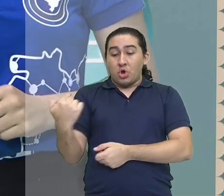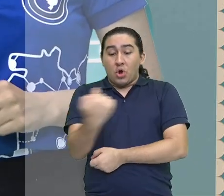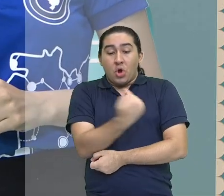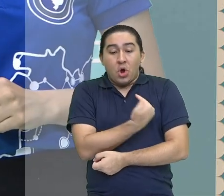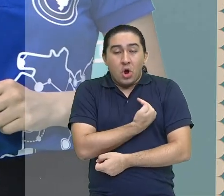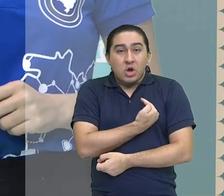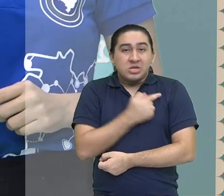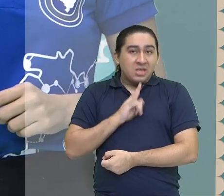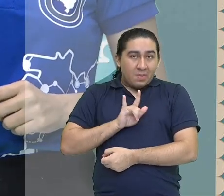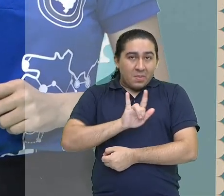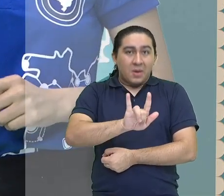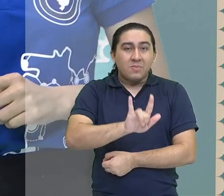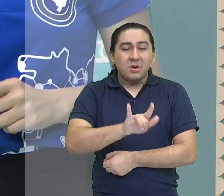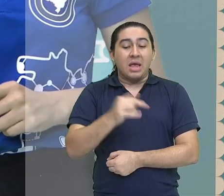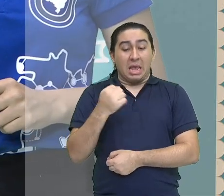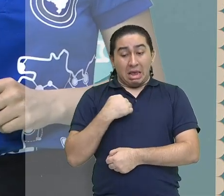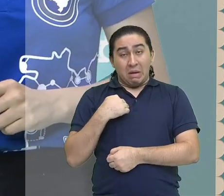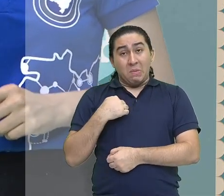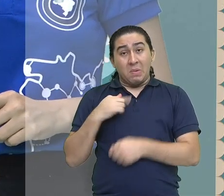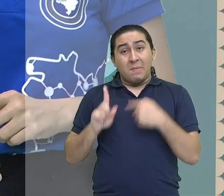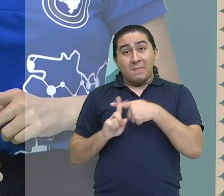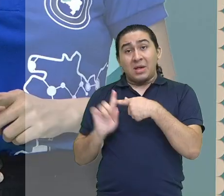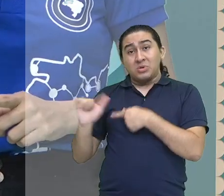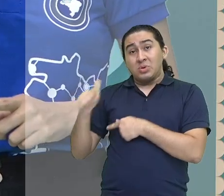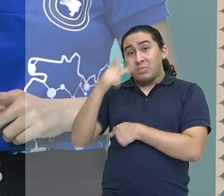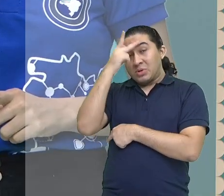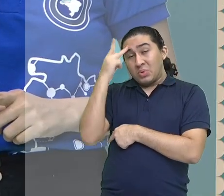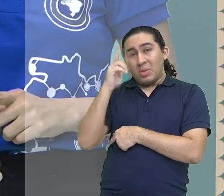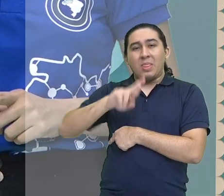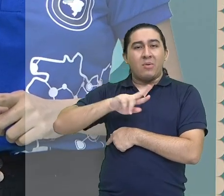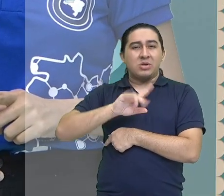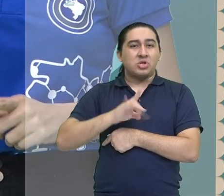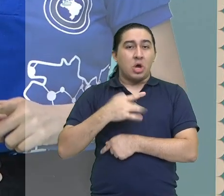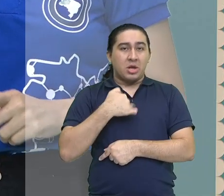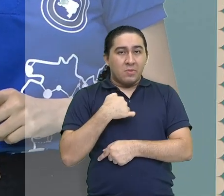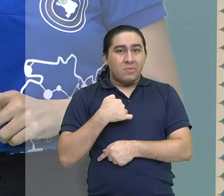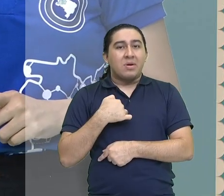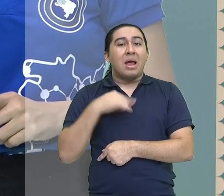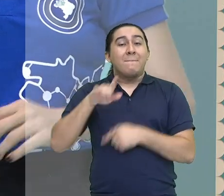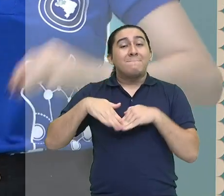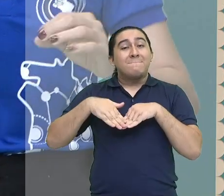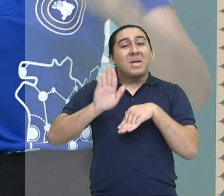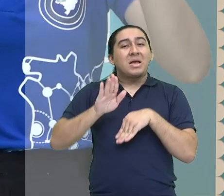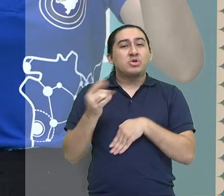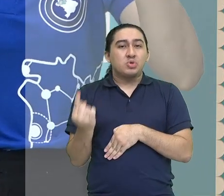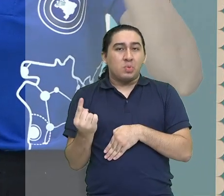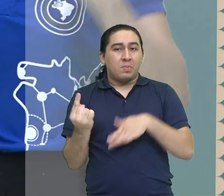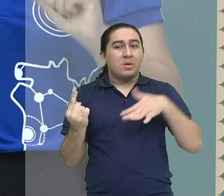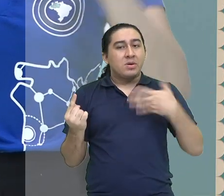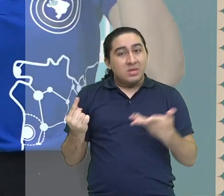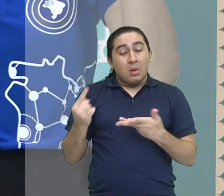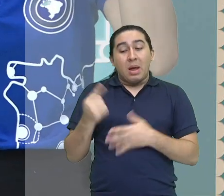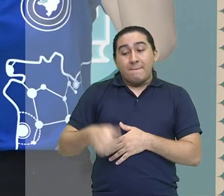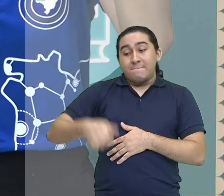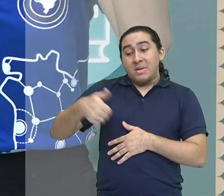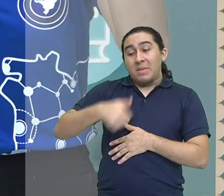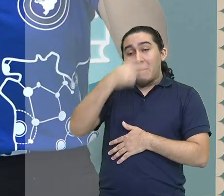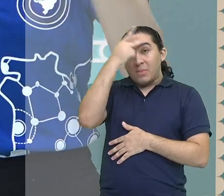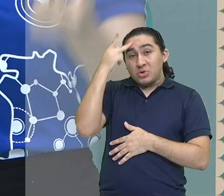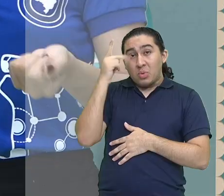Nós amamos. Eu e mais alguém. Agora, não é só uma pessoa. É mais de uma pessoa. Então, primeira pessoa